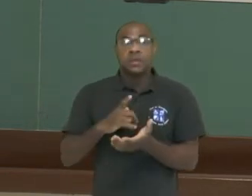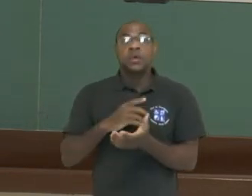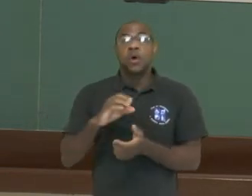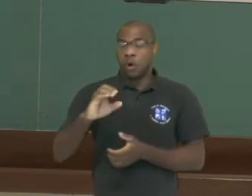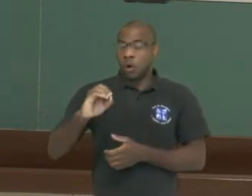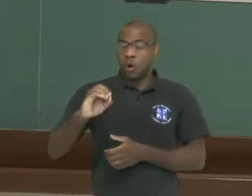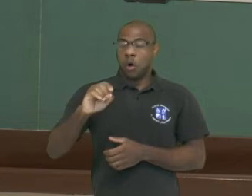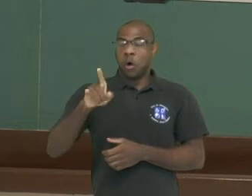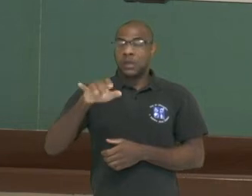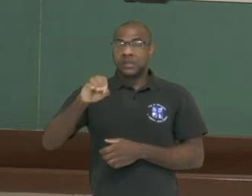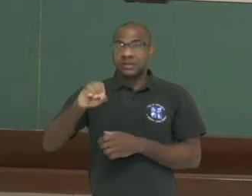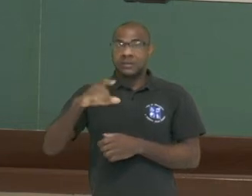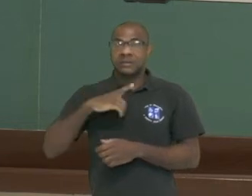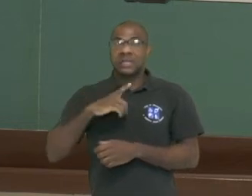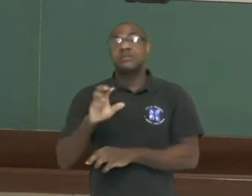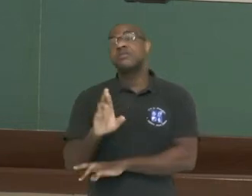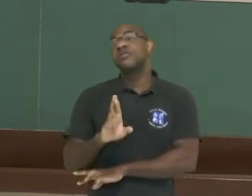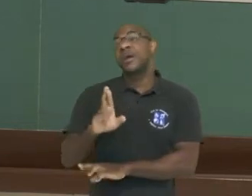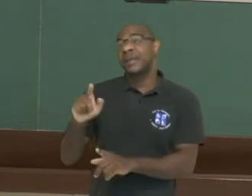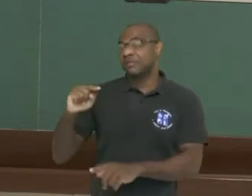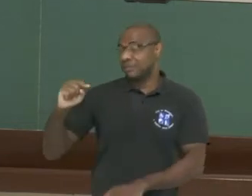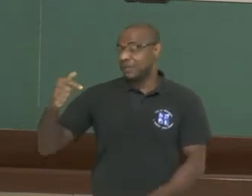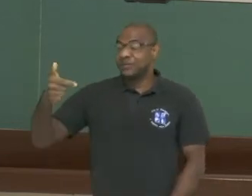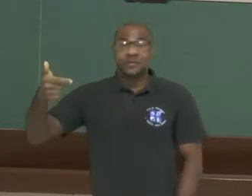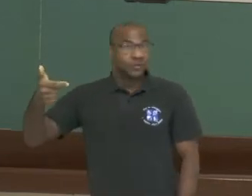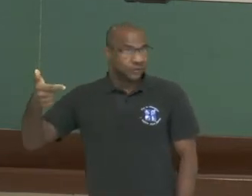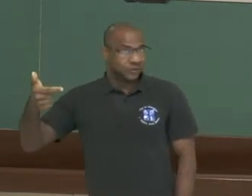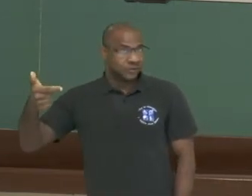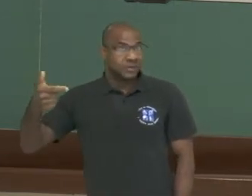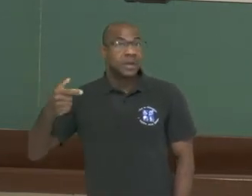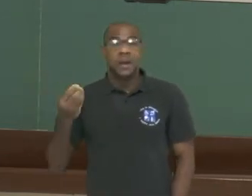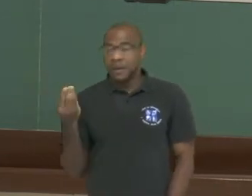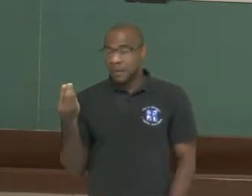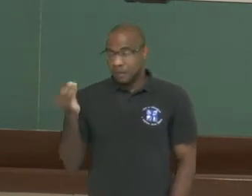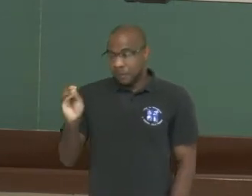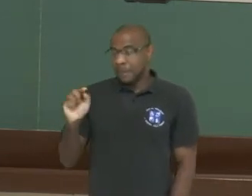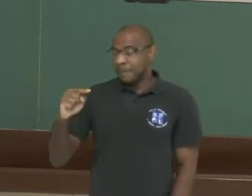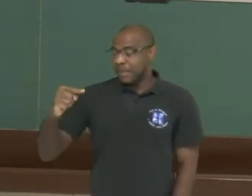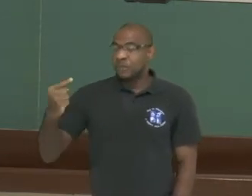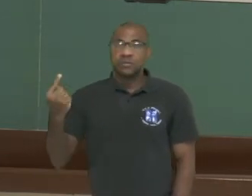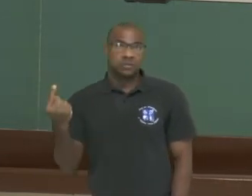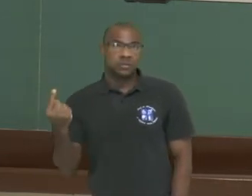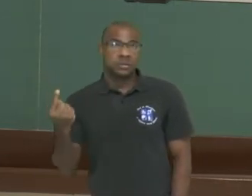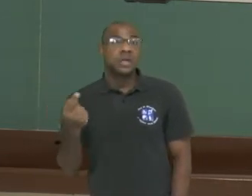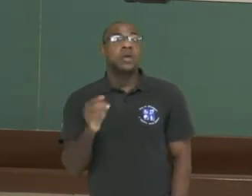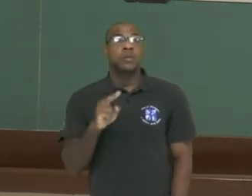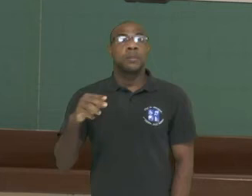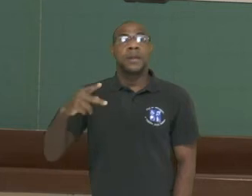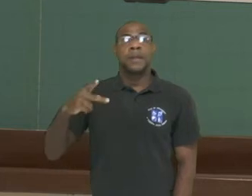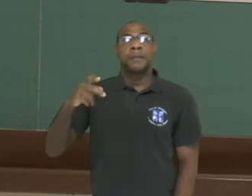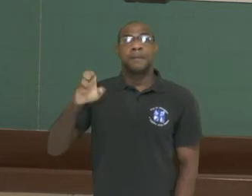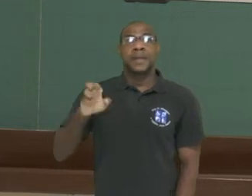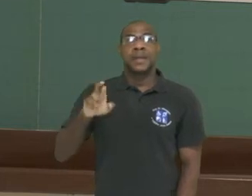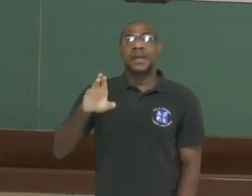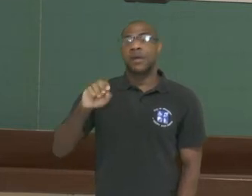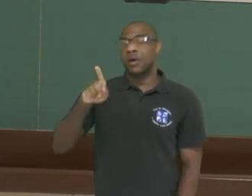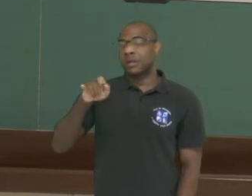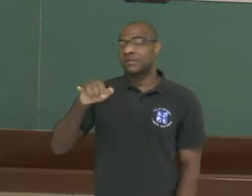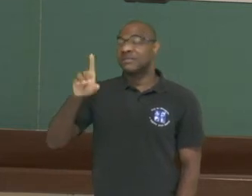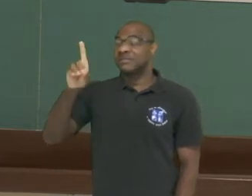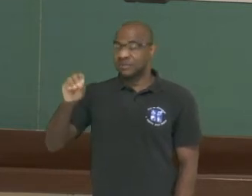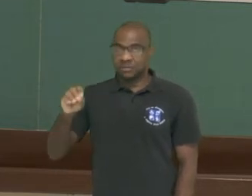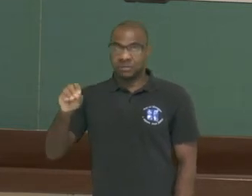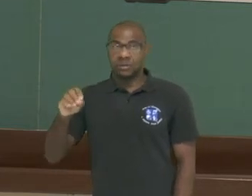diferente que -2. Nesse caso aqui, ele vai apresentar -1 e aí chamamos de peróxidos, esses óxidos aonde